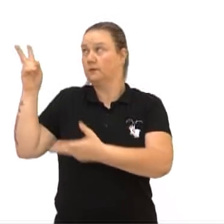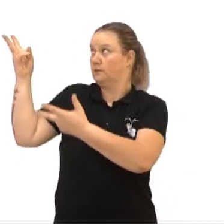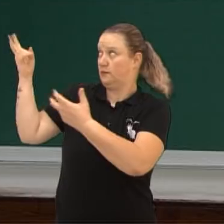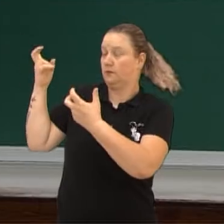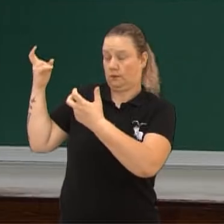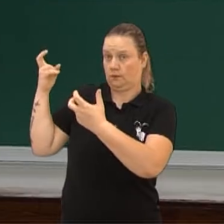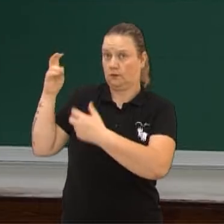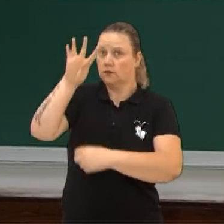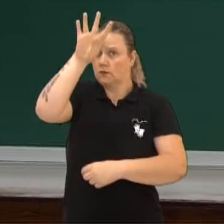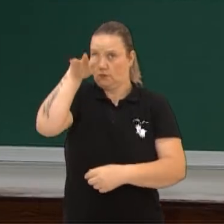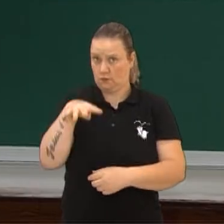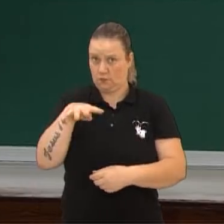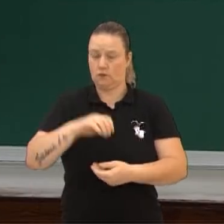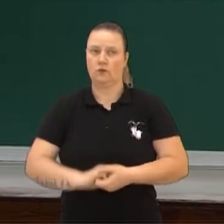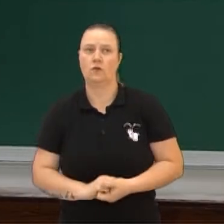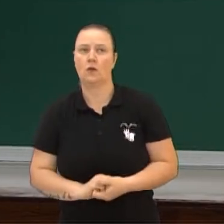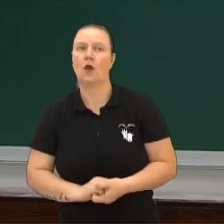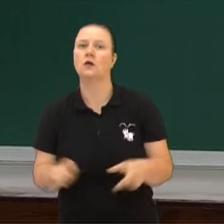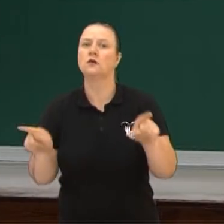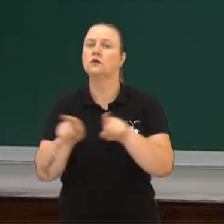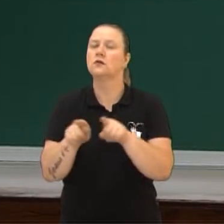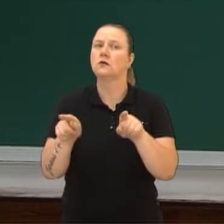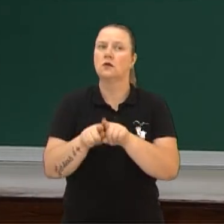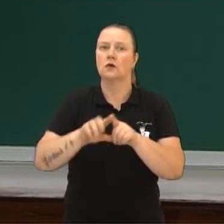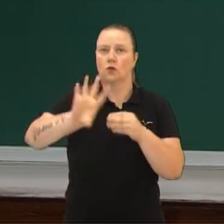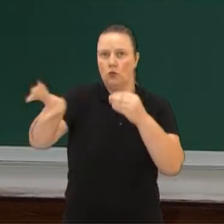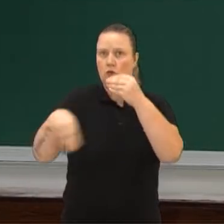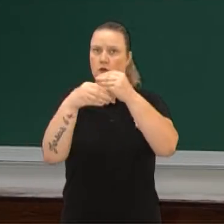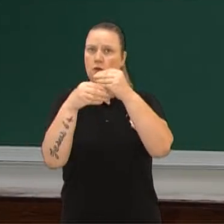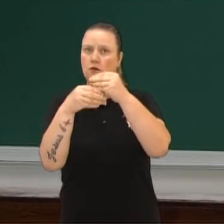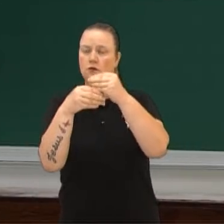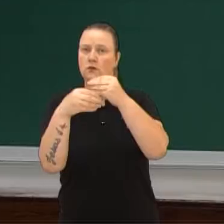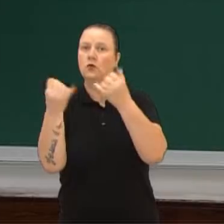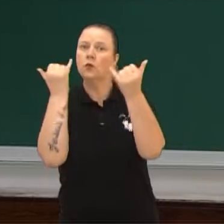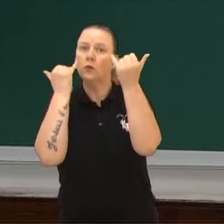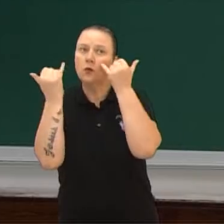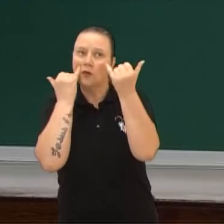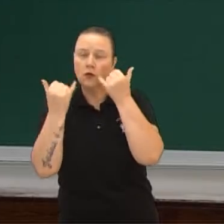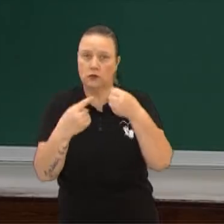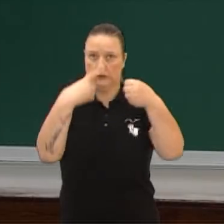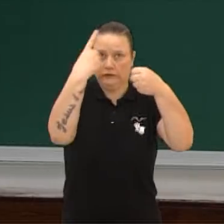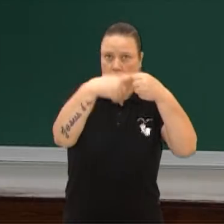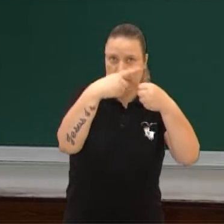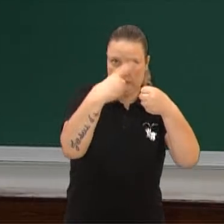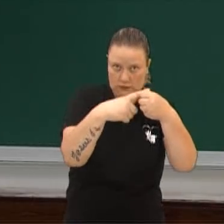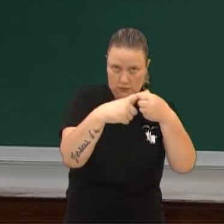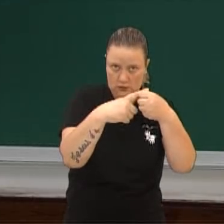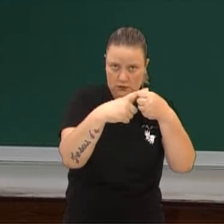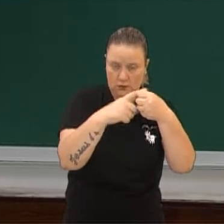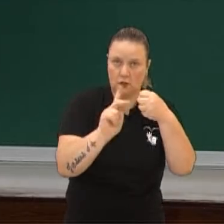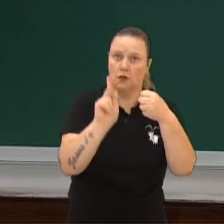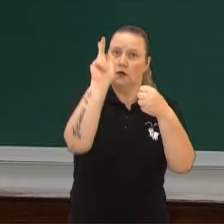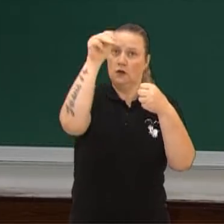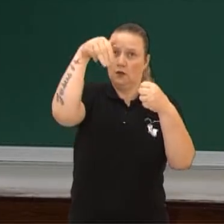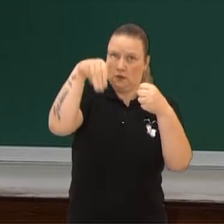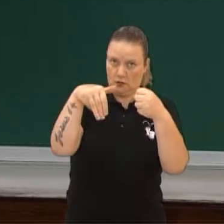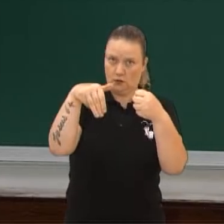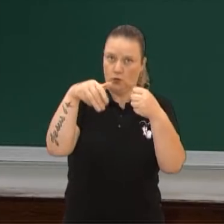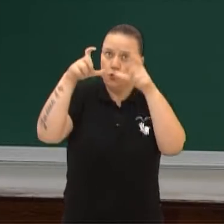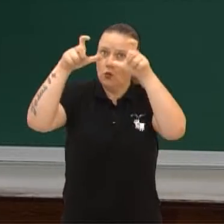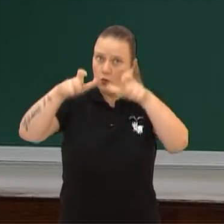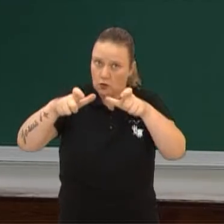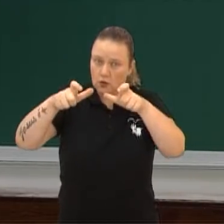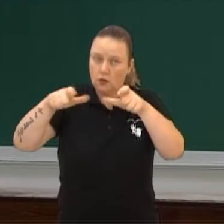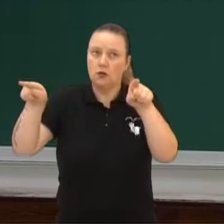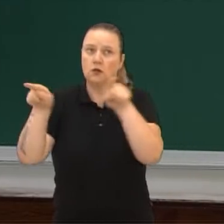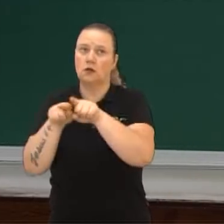só, agora nós acrescentamos um dado. Então, nós tínhamos lá a cidade, a área, o espaço dessa cidade, e